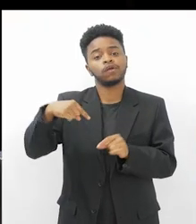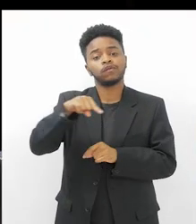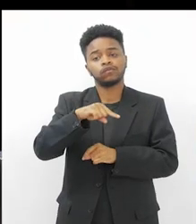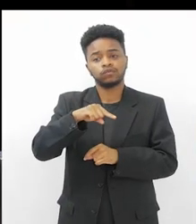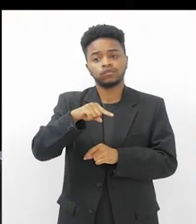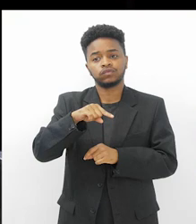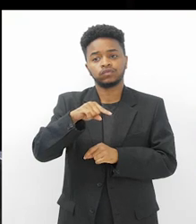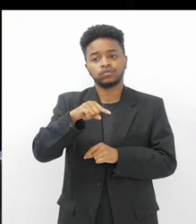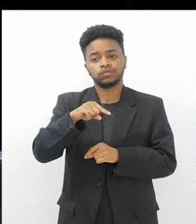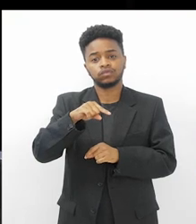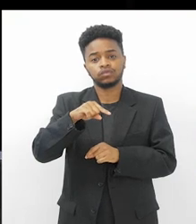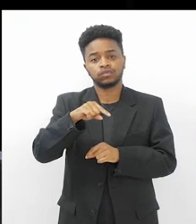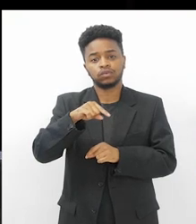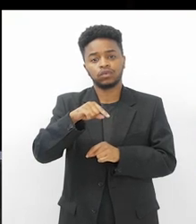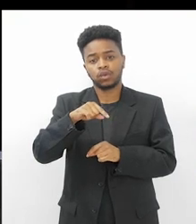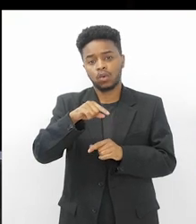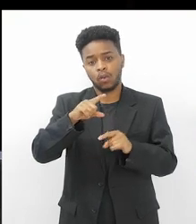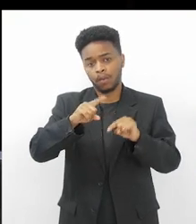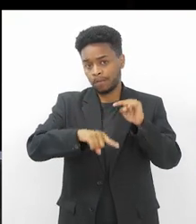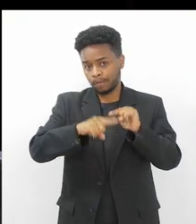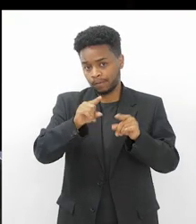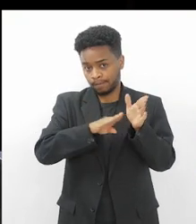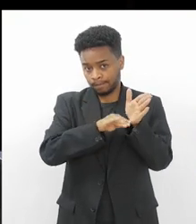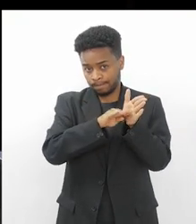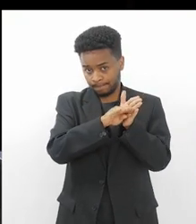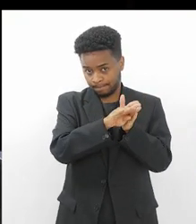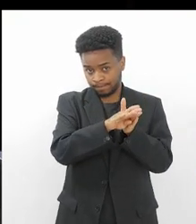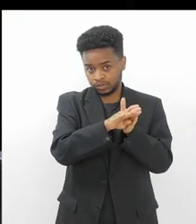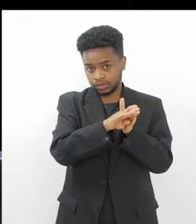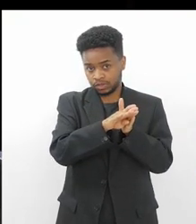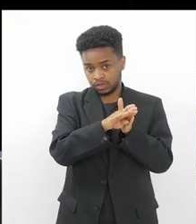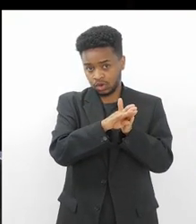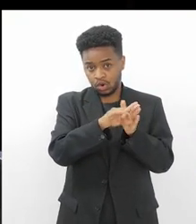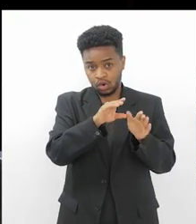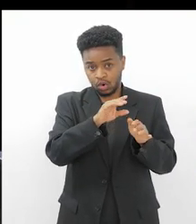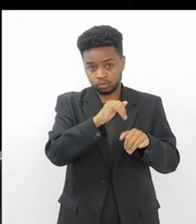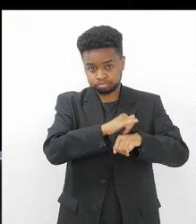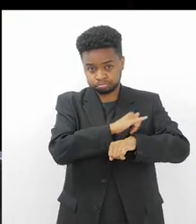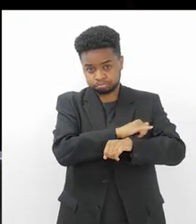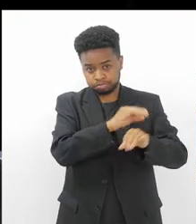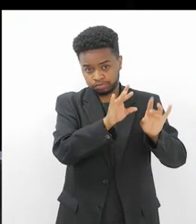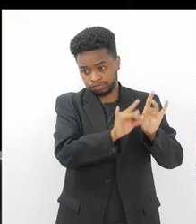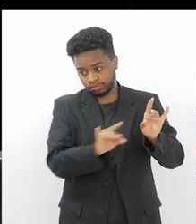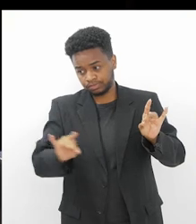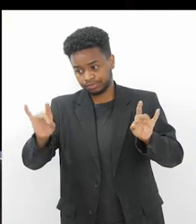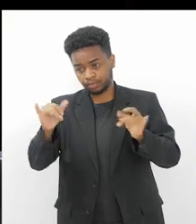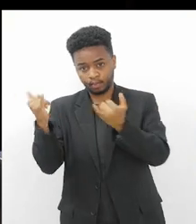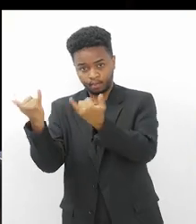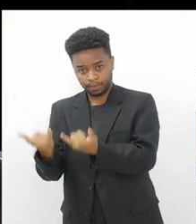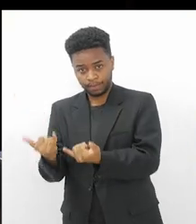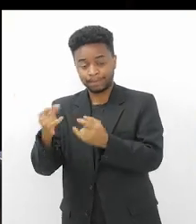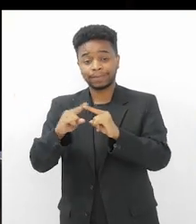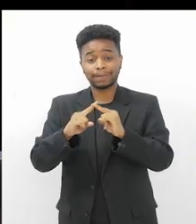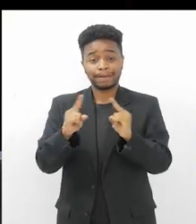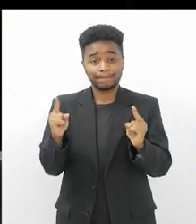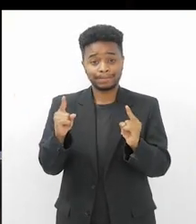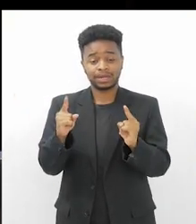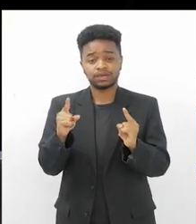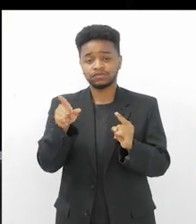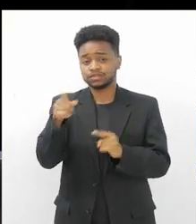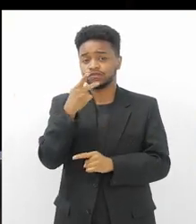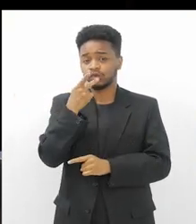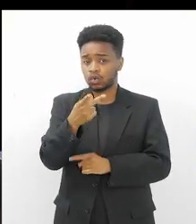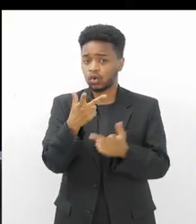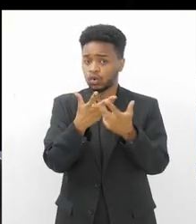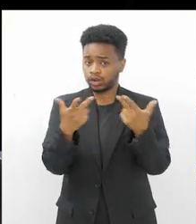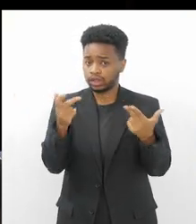é você transportar o conteúdo do intestino do gordo para o magro. Agora, basicamente,